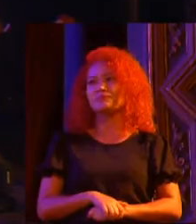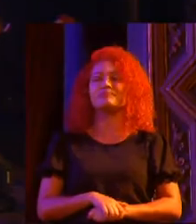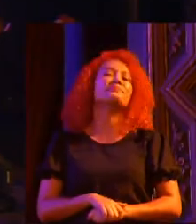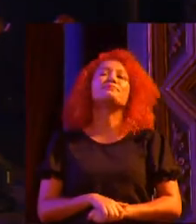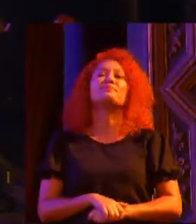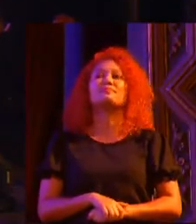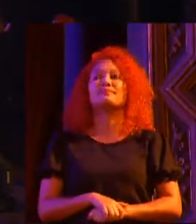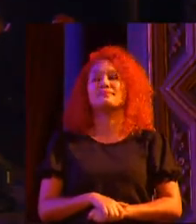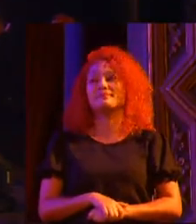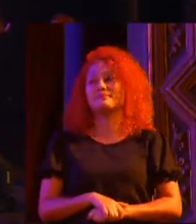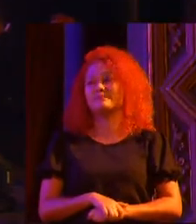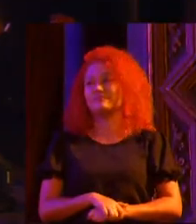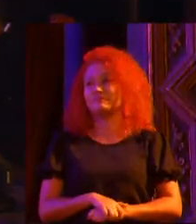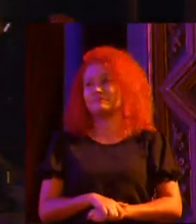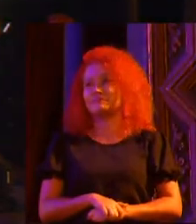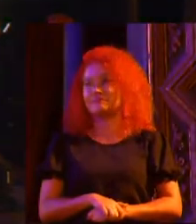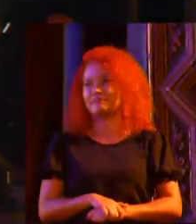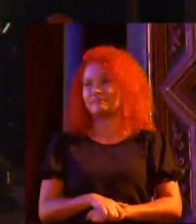tempo é de vocês.